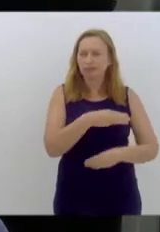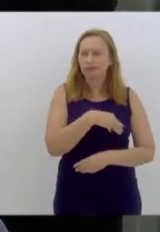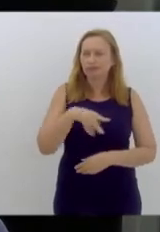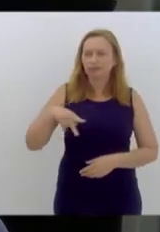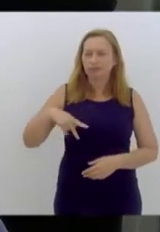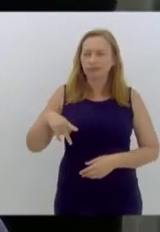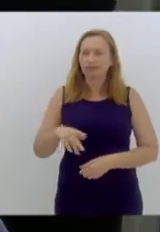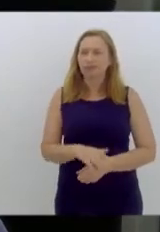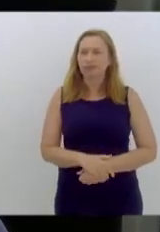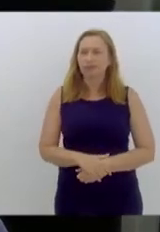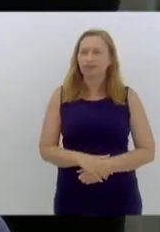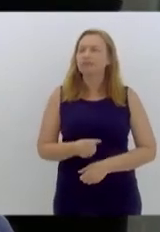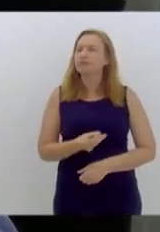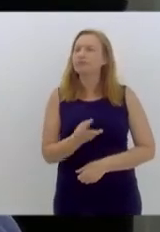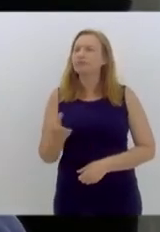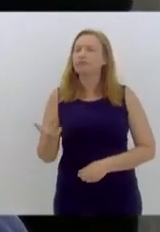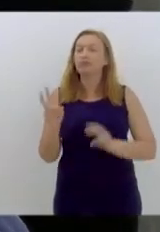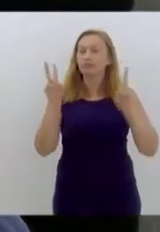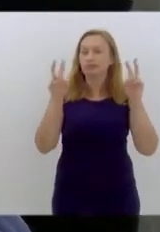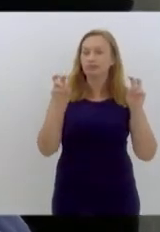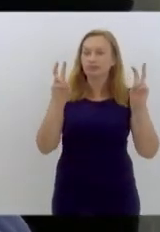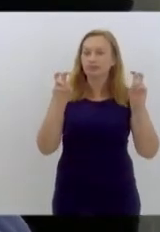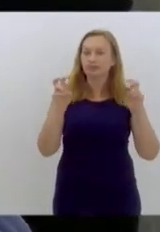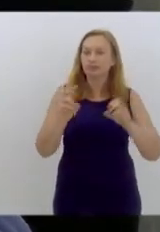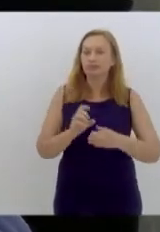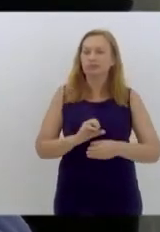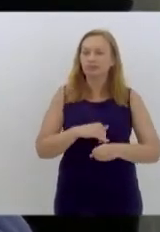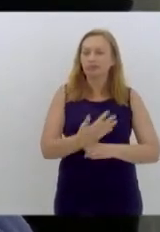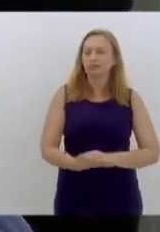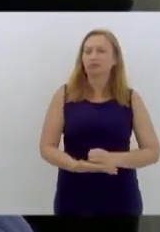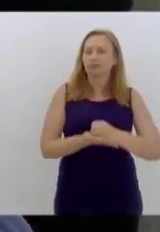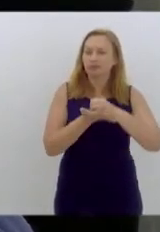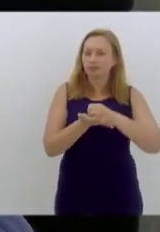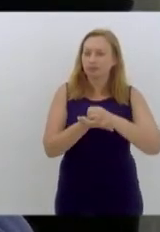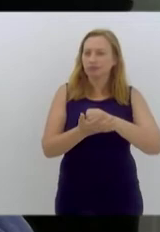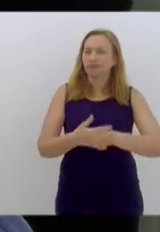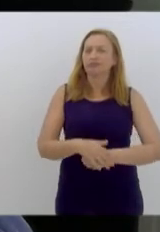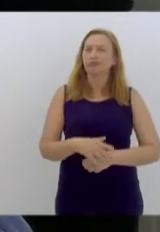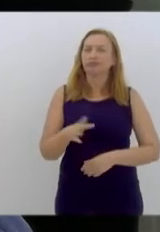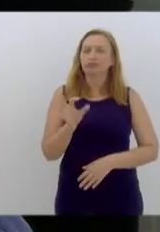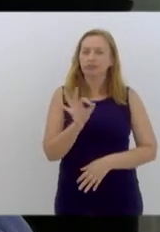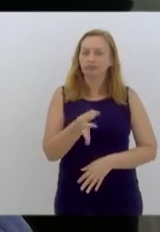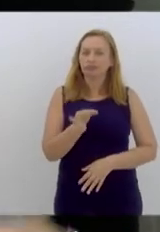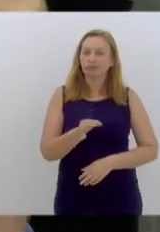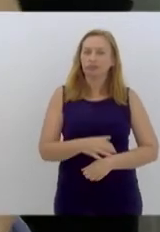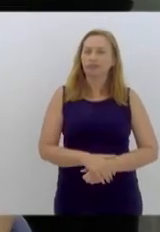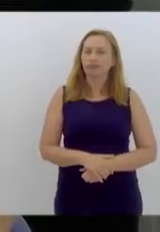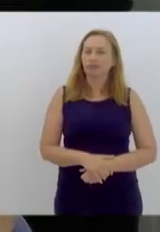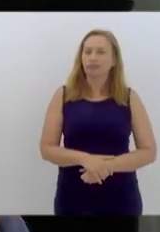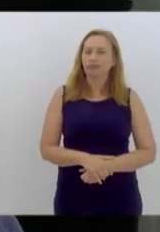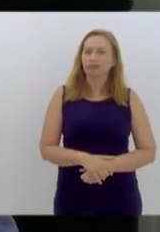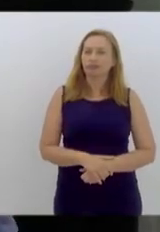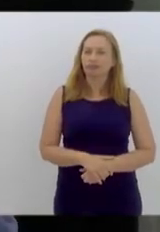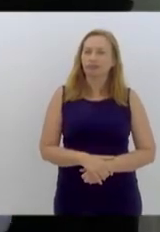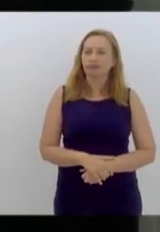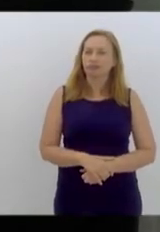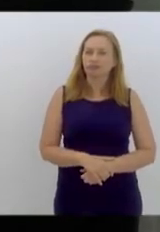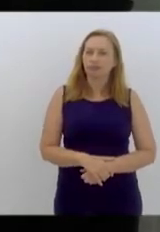Público quanto à questão da sustentabilidade legal, né, para